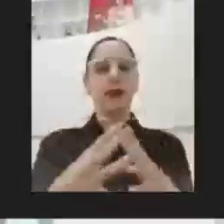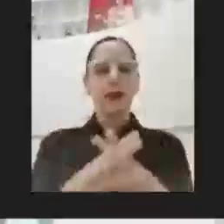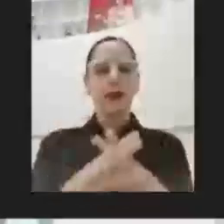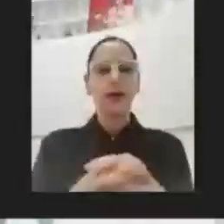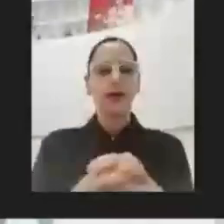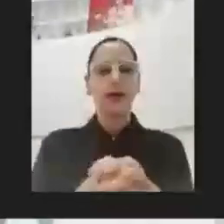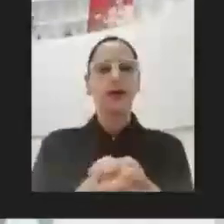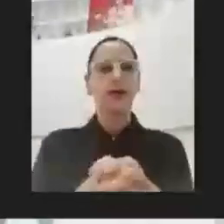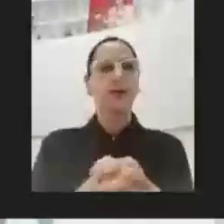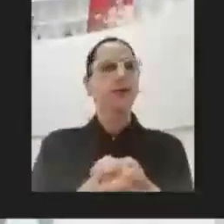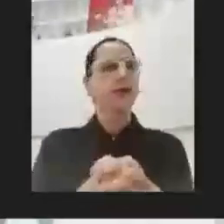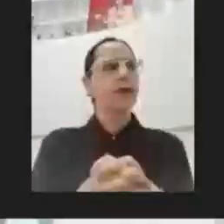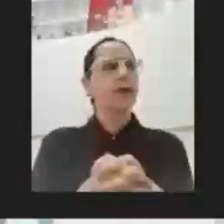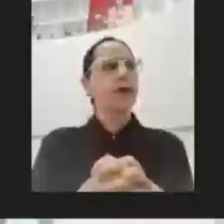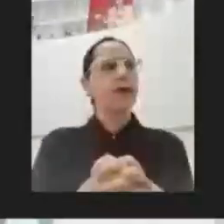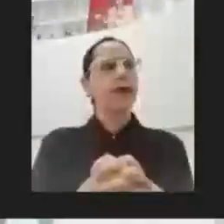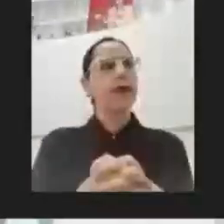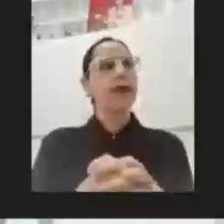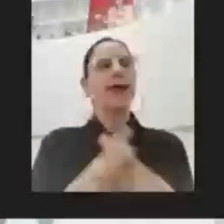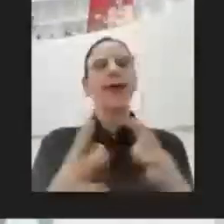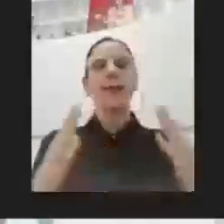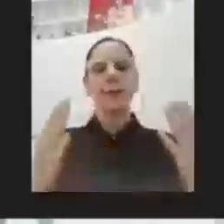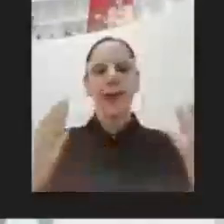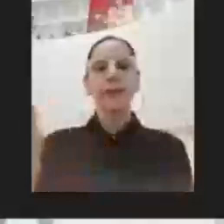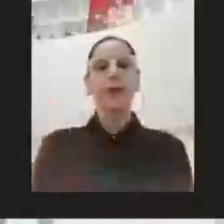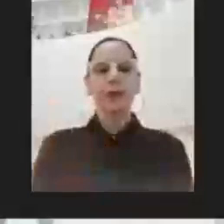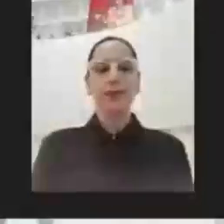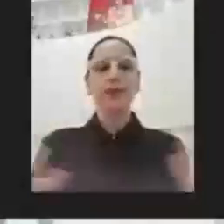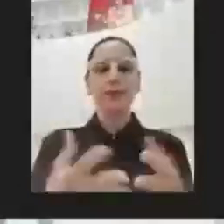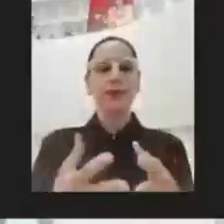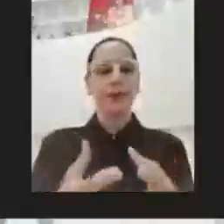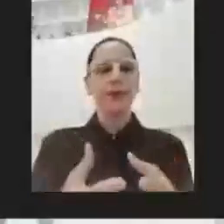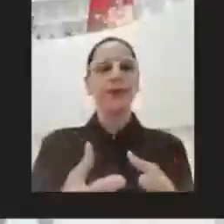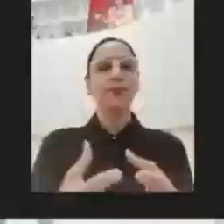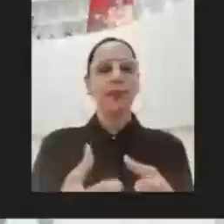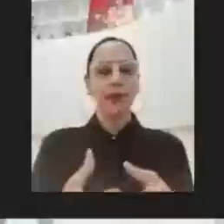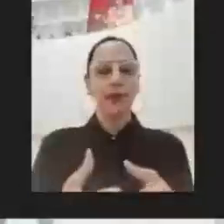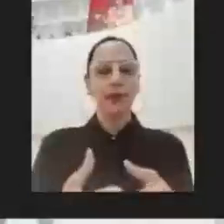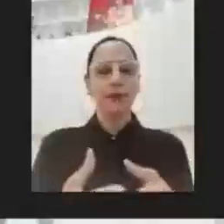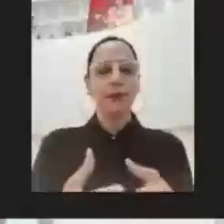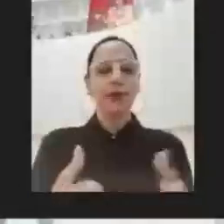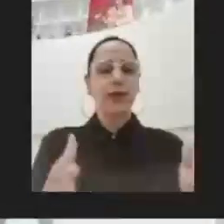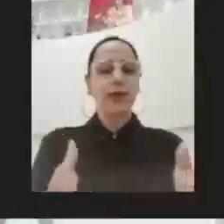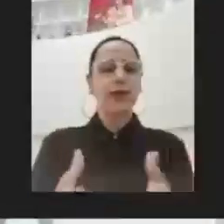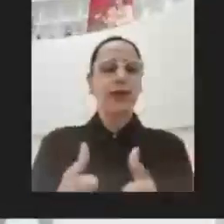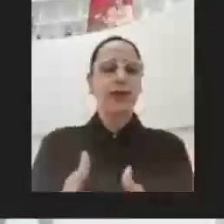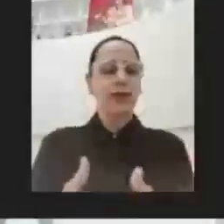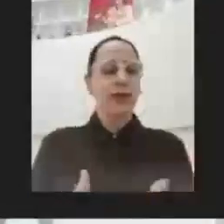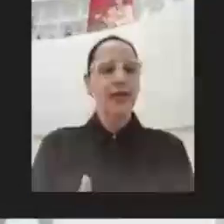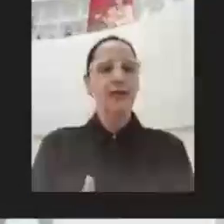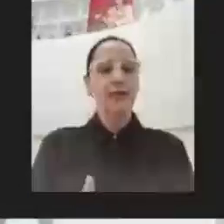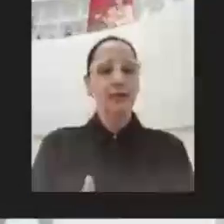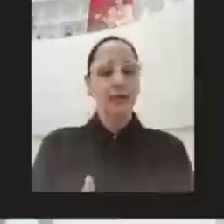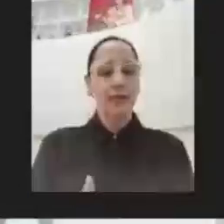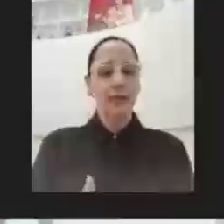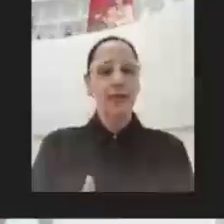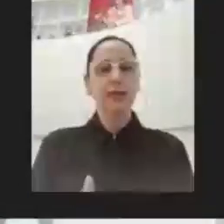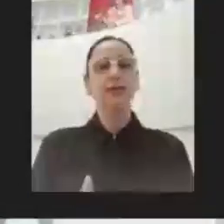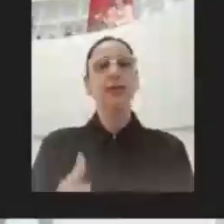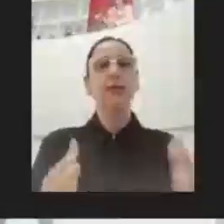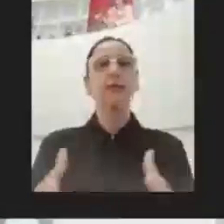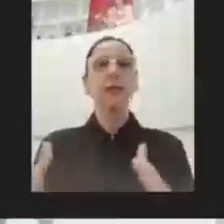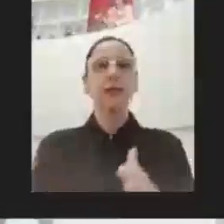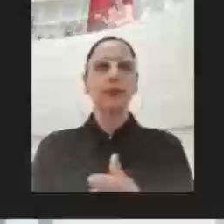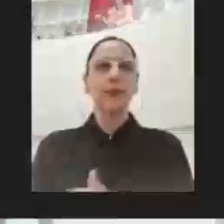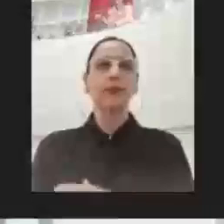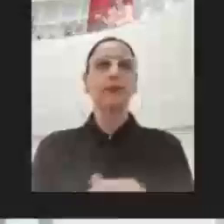conjunta. E já educar as nossas crianças para a importância do aleitamento materno. E dali